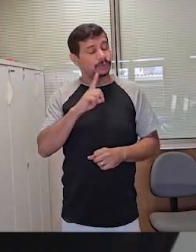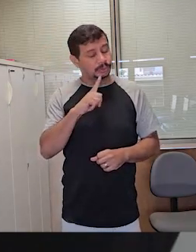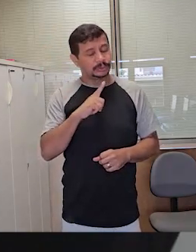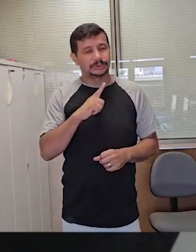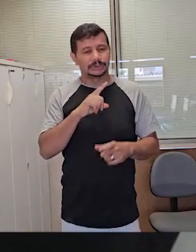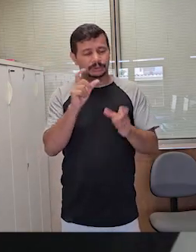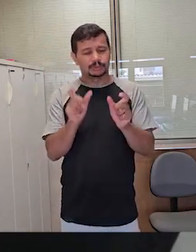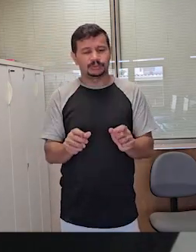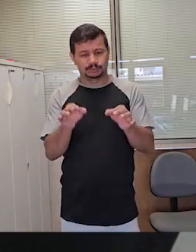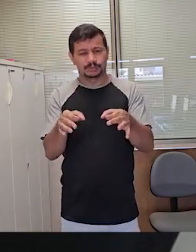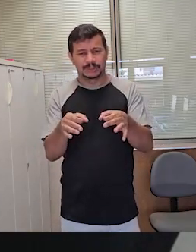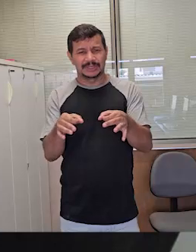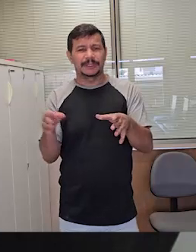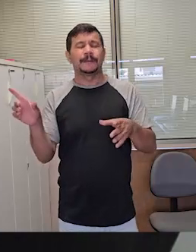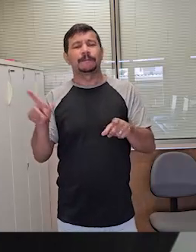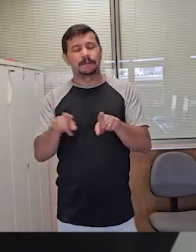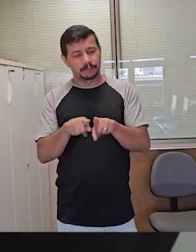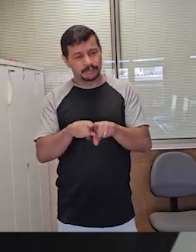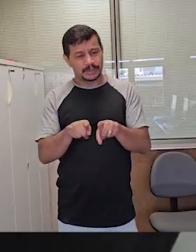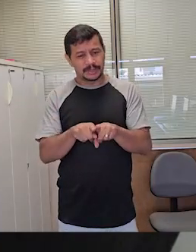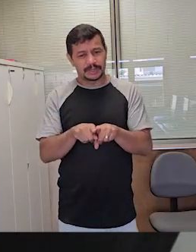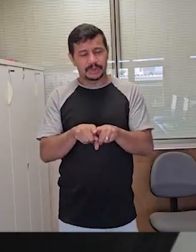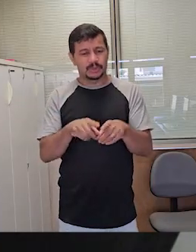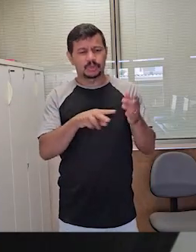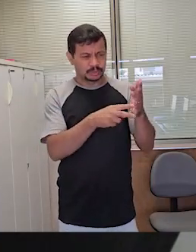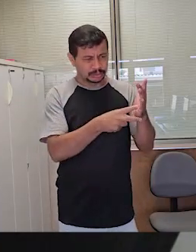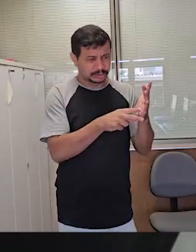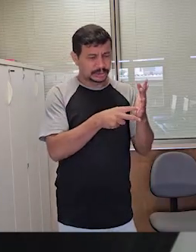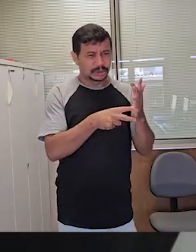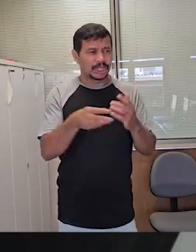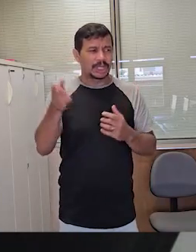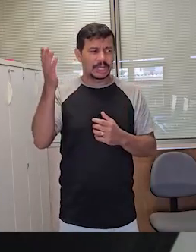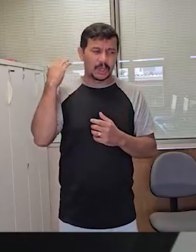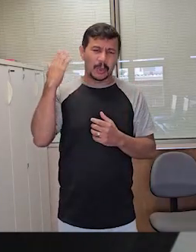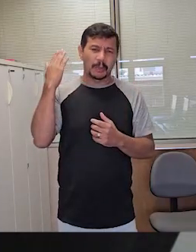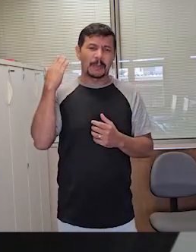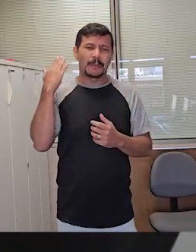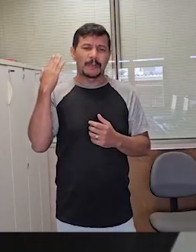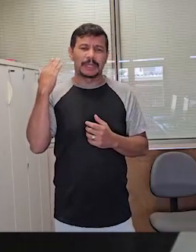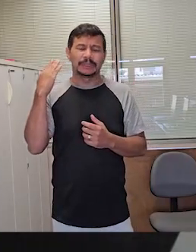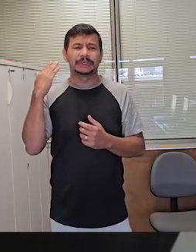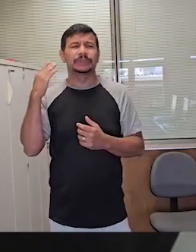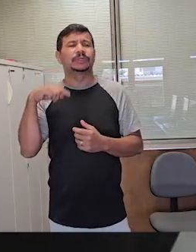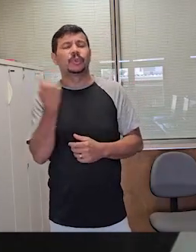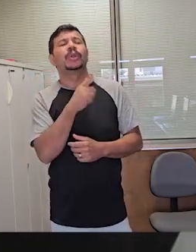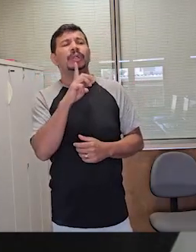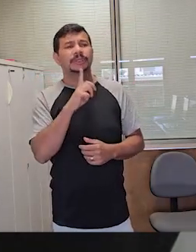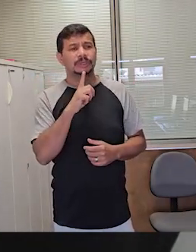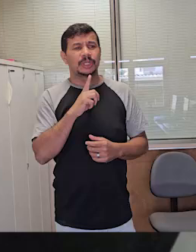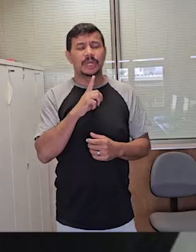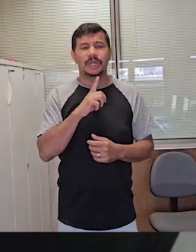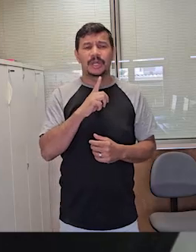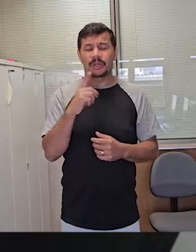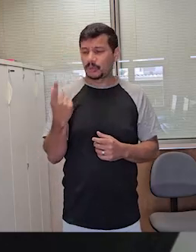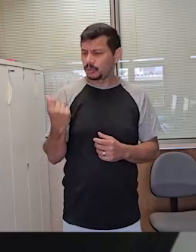aonde funciona, ainda tem bem, são os centros de referência. Os sindicatos, num período recente, quando a gente ainda tinha alguma forma